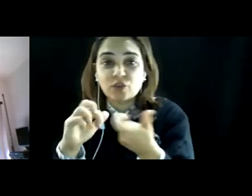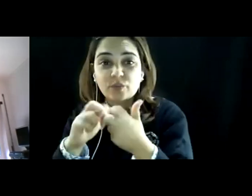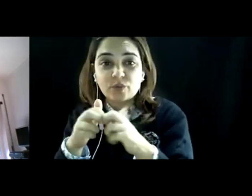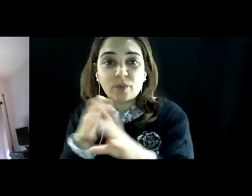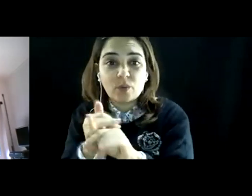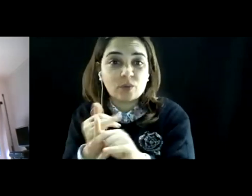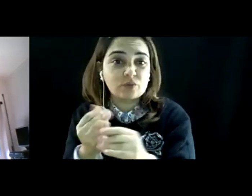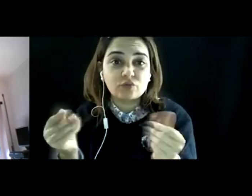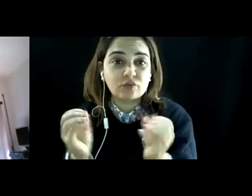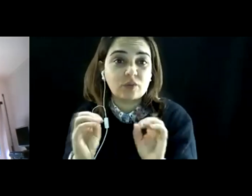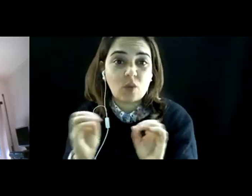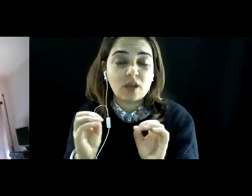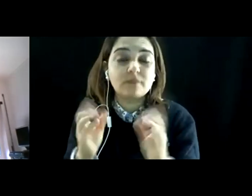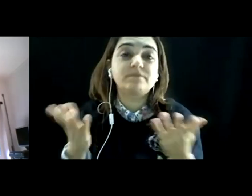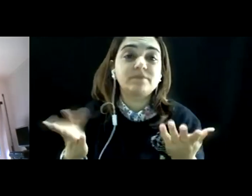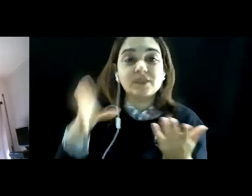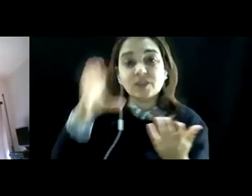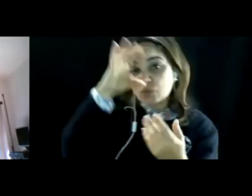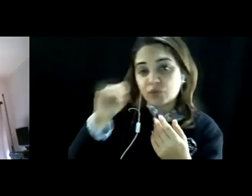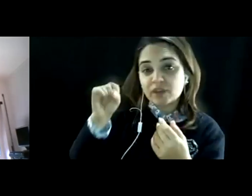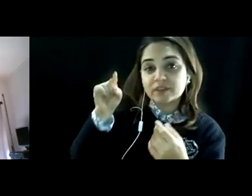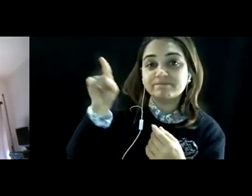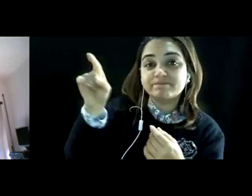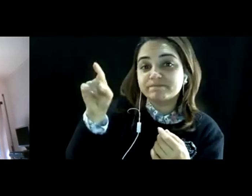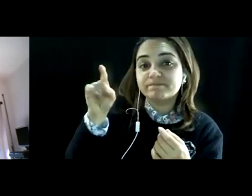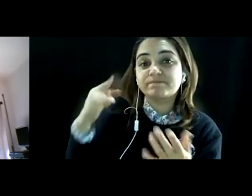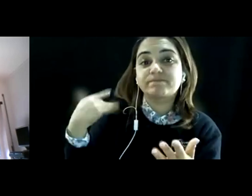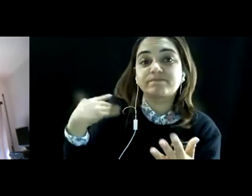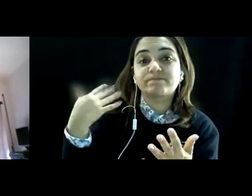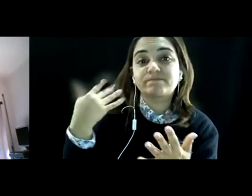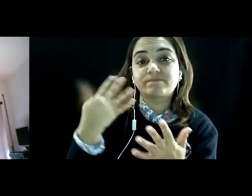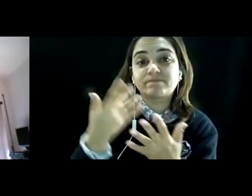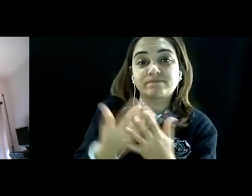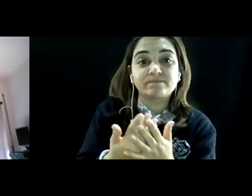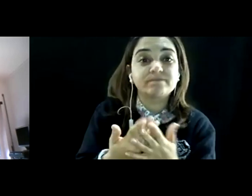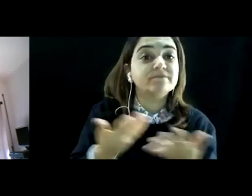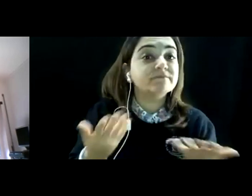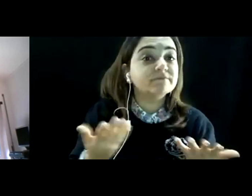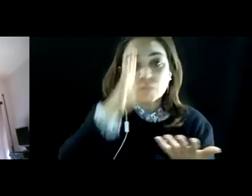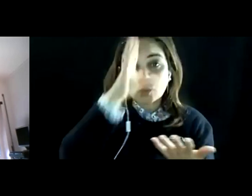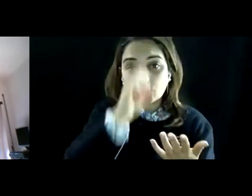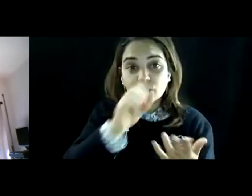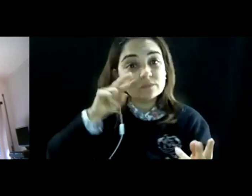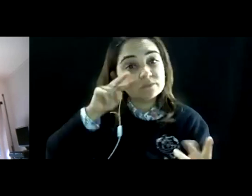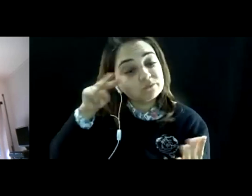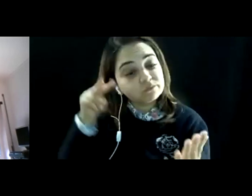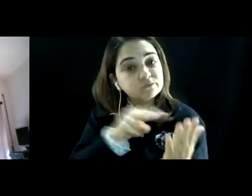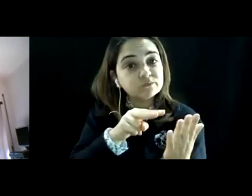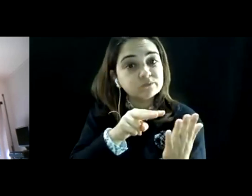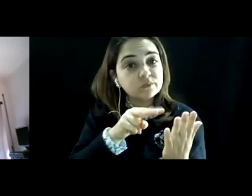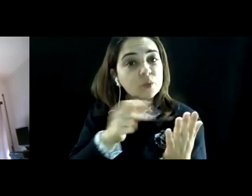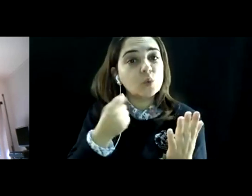Ministério, desde a criação dos cursos profissionais, praticamente nunca mais o Ministério olhou para os cursos com olhos de